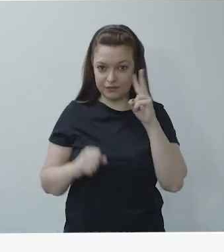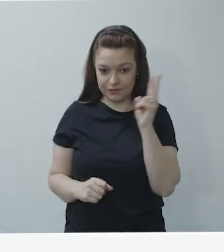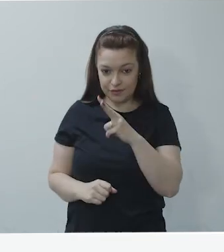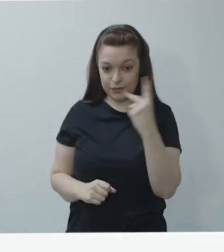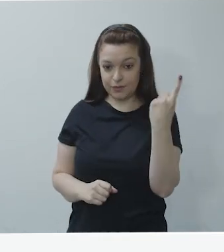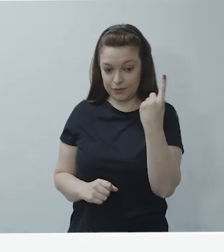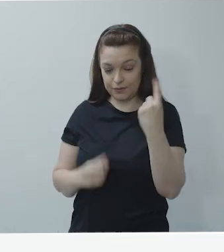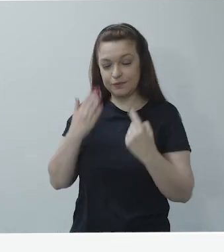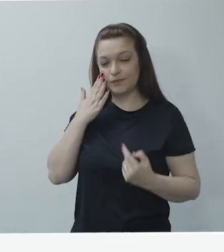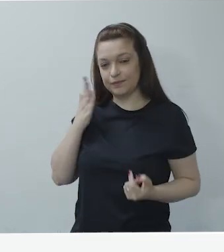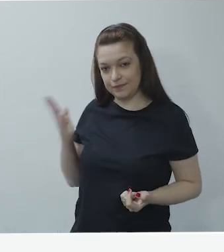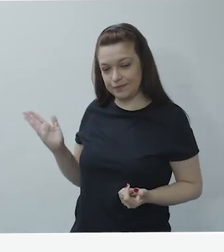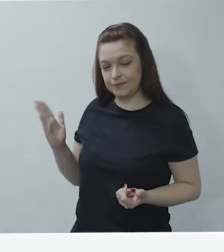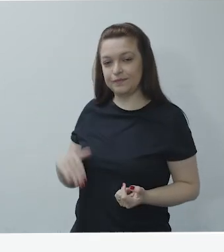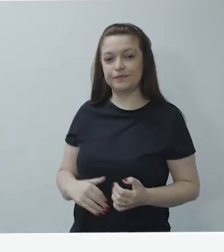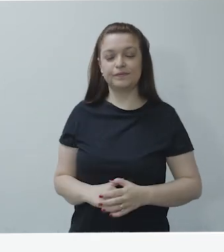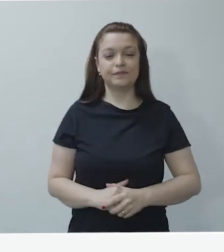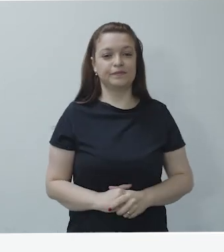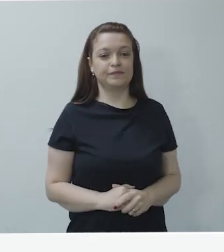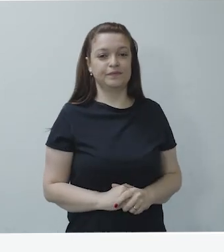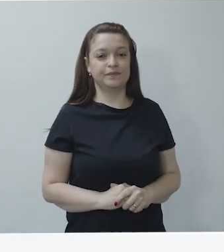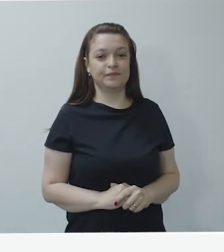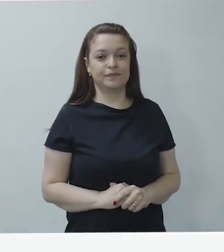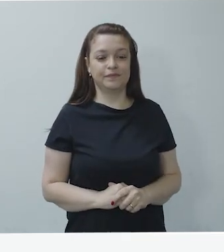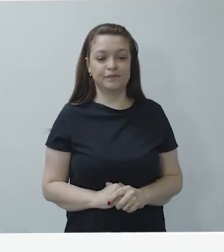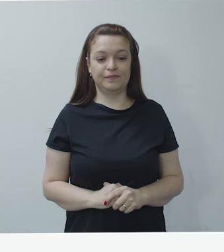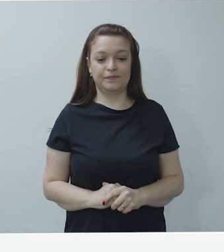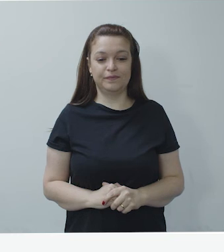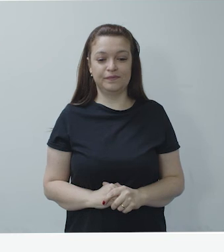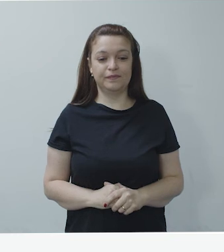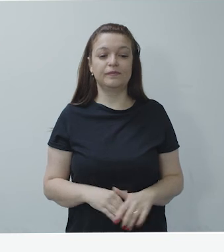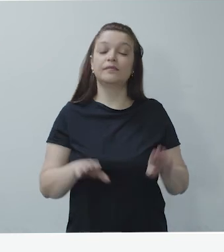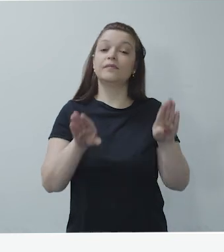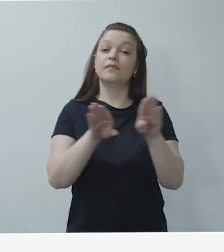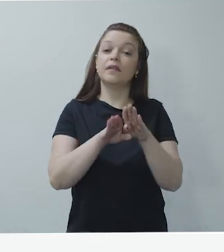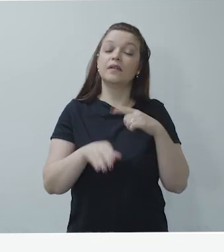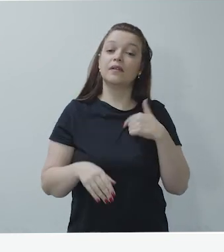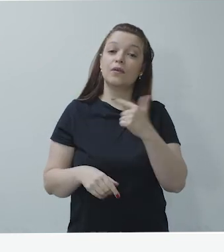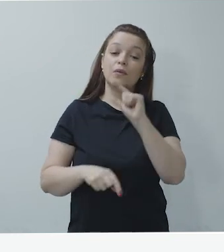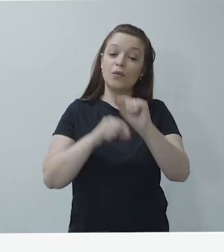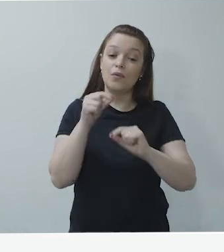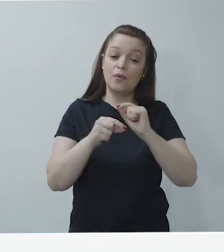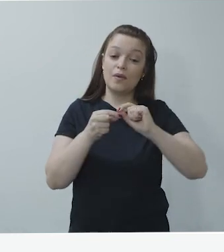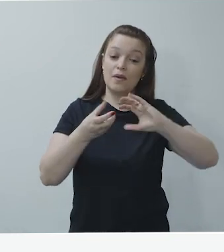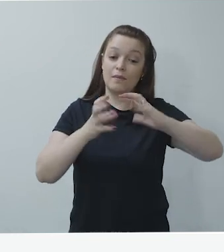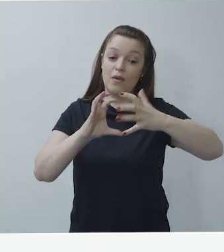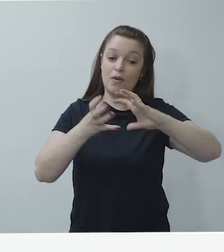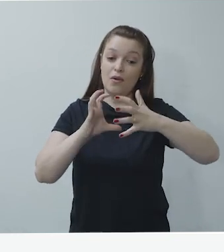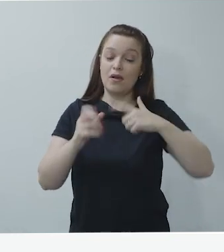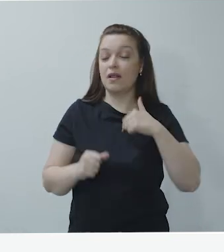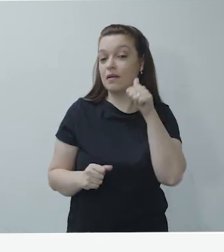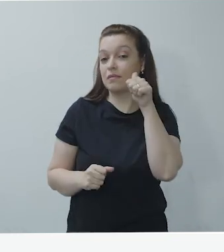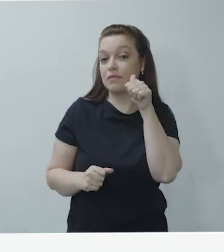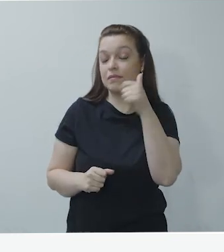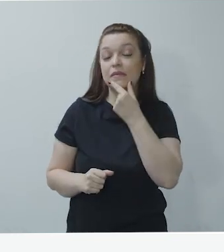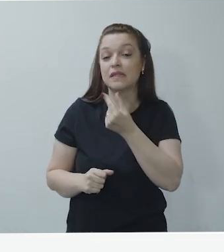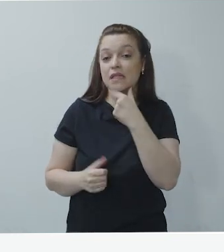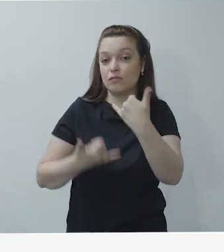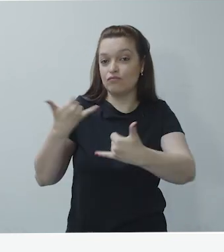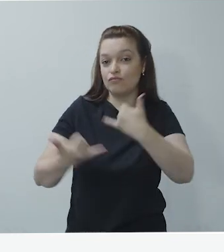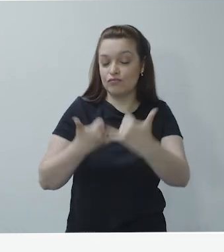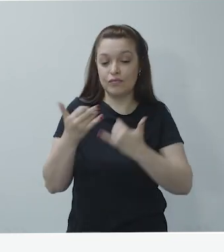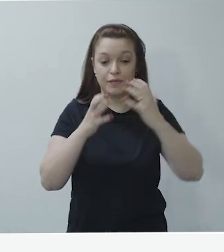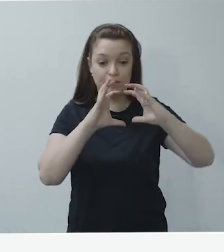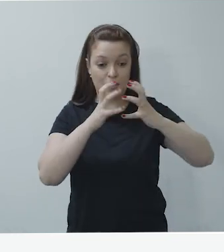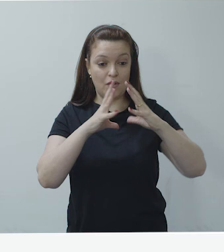cabelo dela? Então, o cabelo da menina. Mais um erro. A bola que as crianças estão